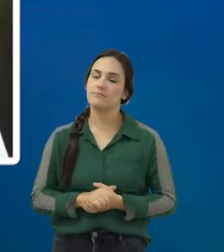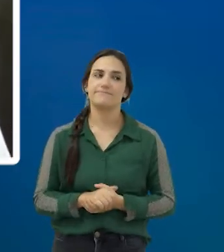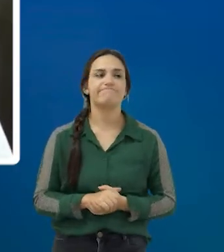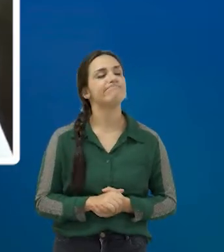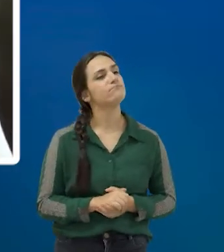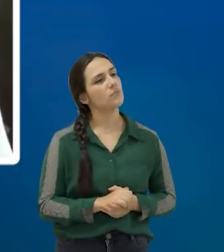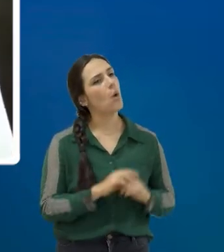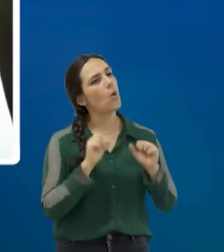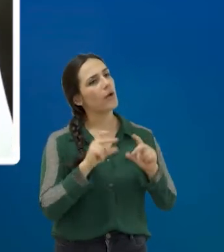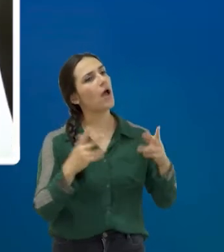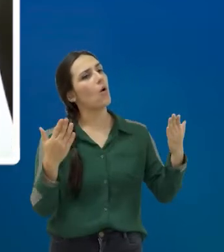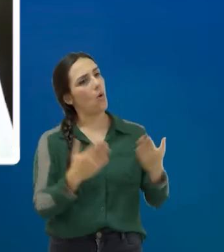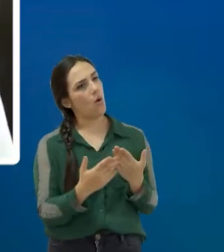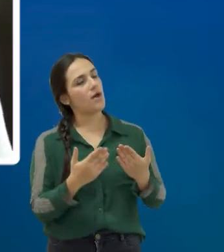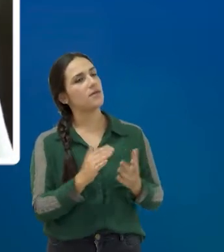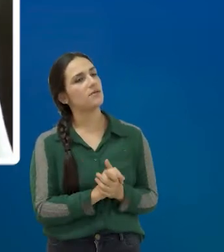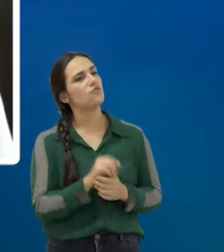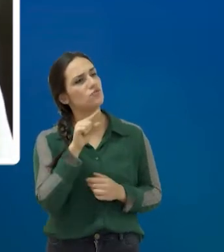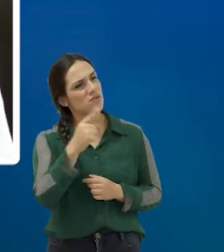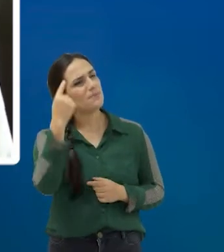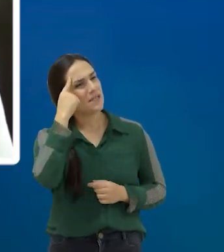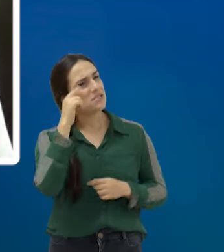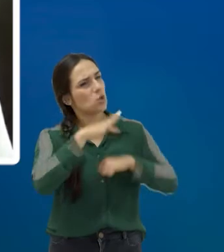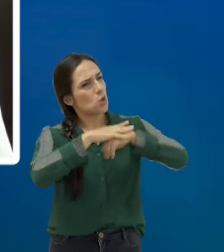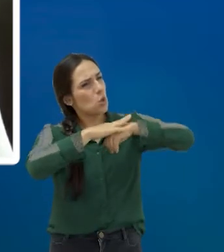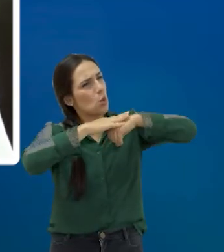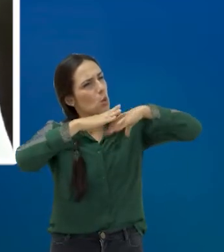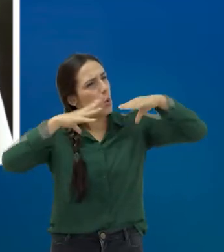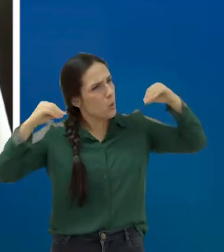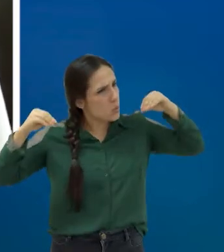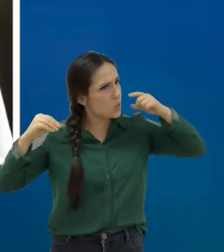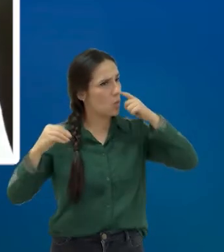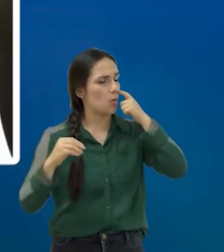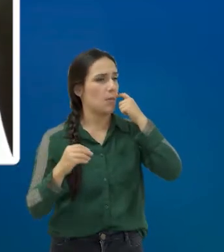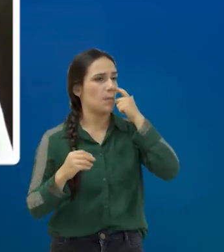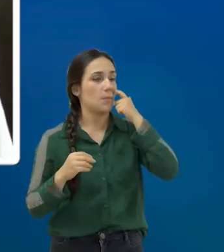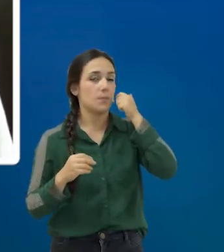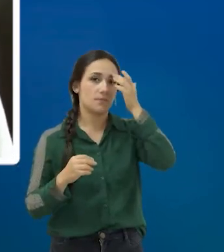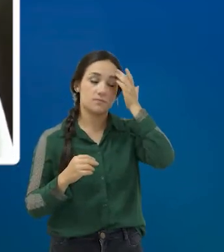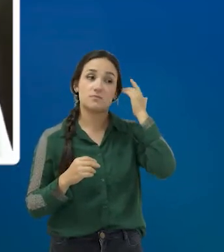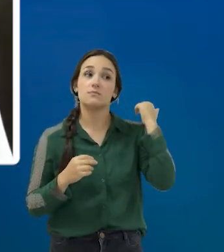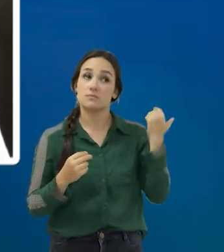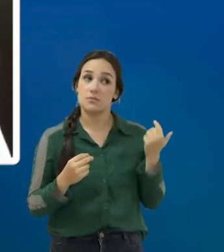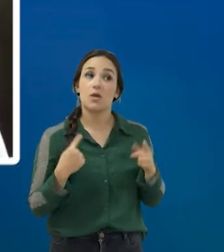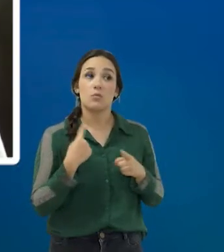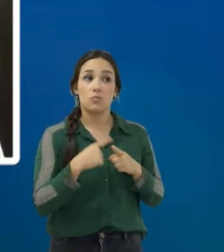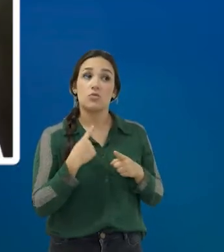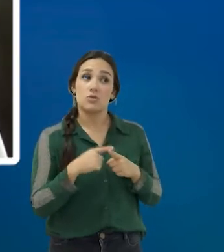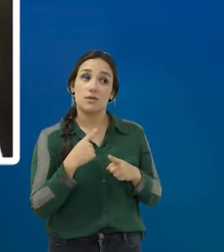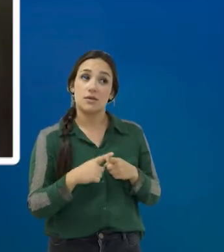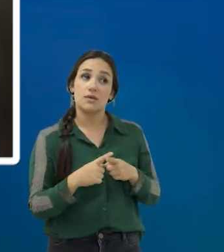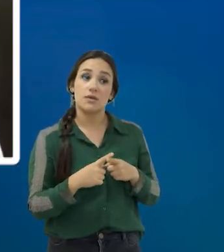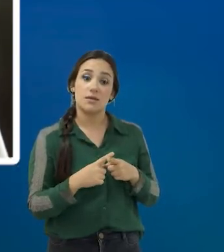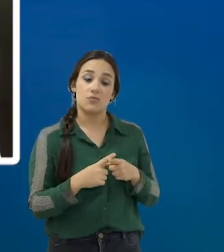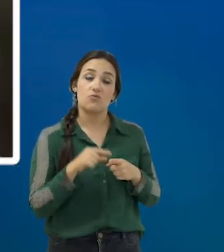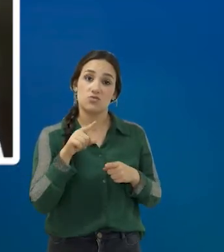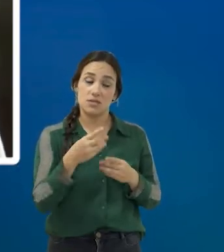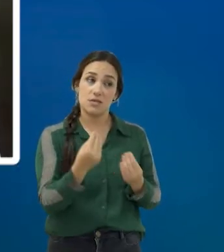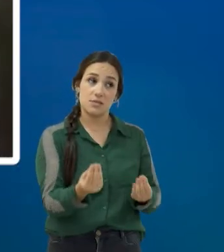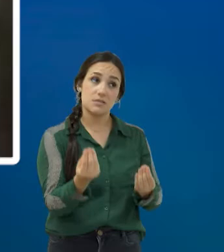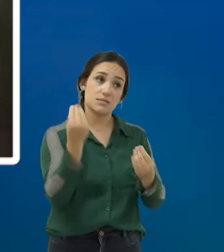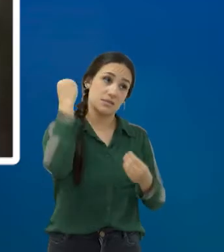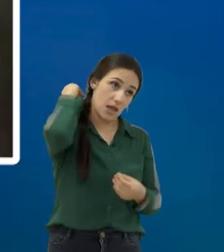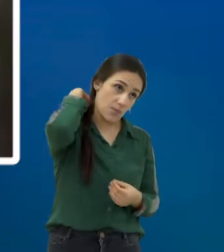Depois, agora, após, né? Você pode dizer que você está curado depois do transplante que você fez? Porque existem vários Olha, que é só o